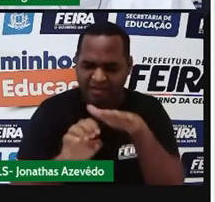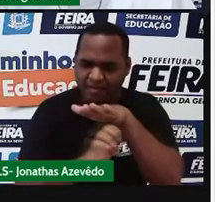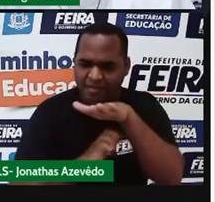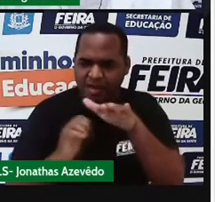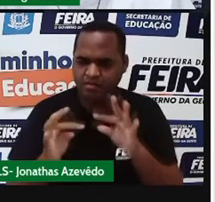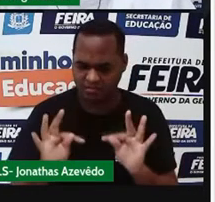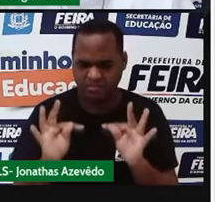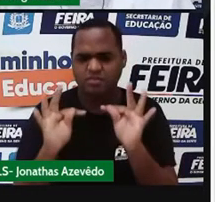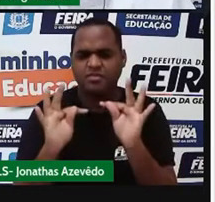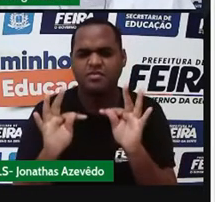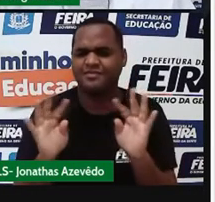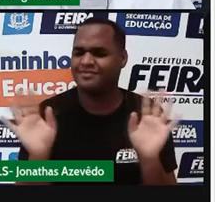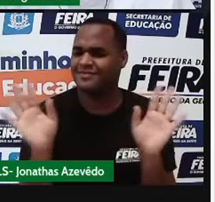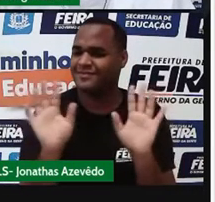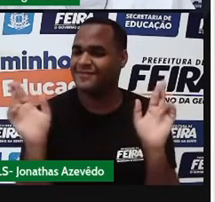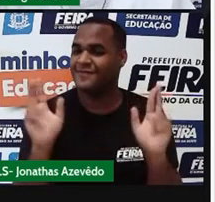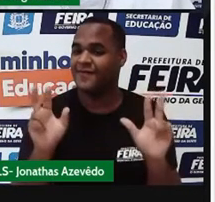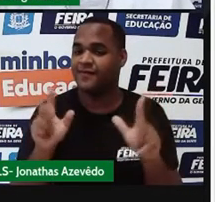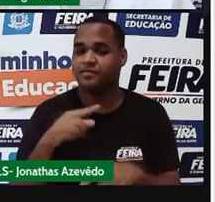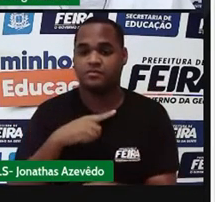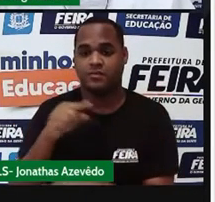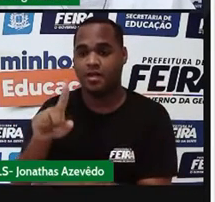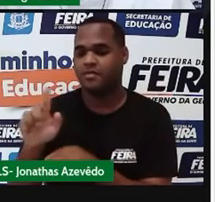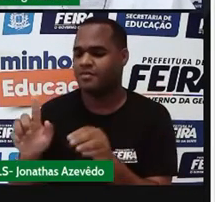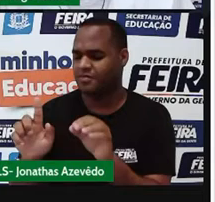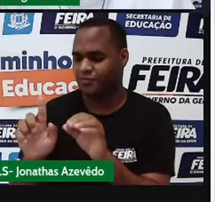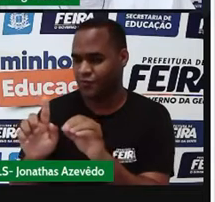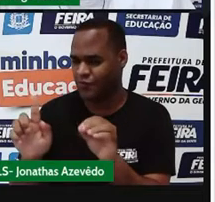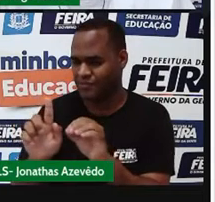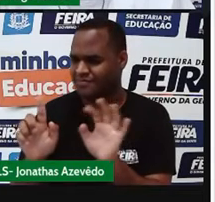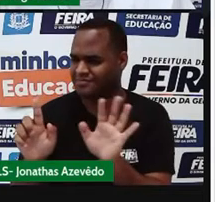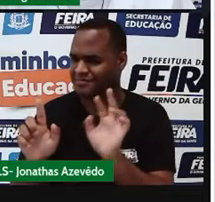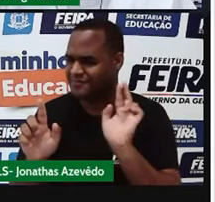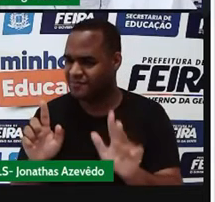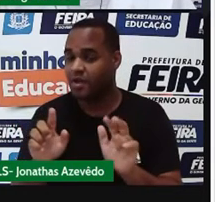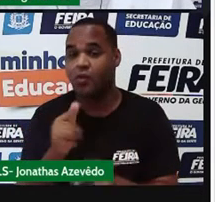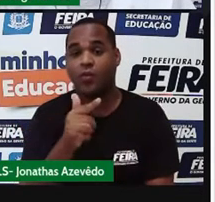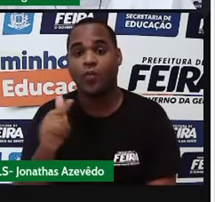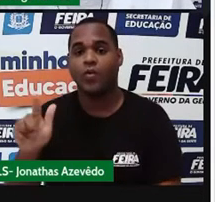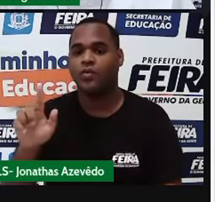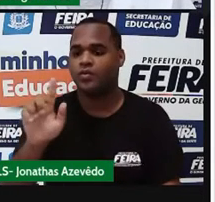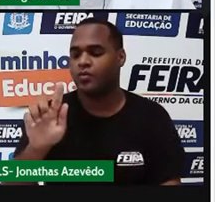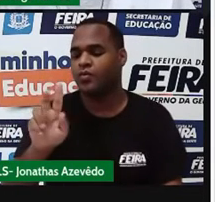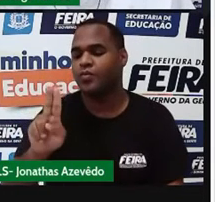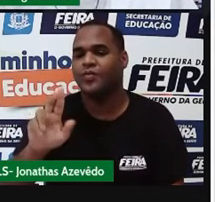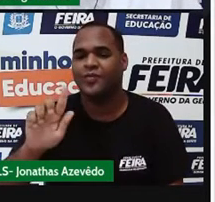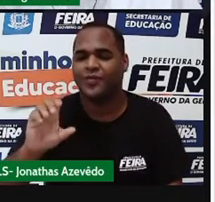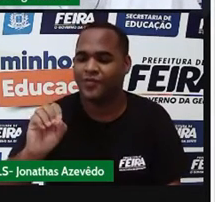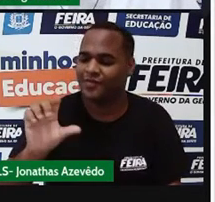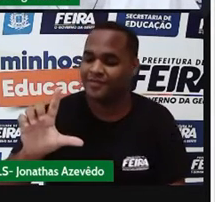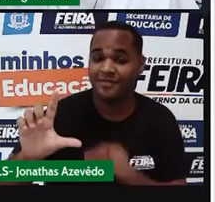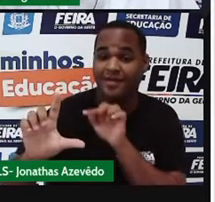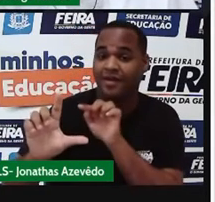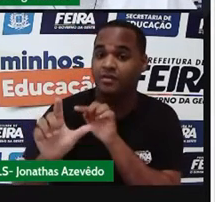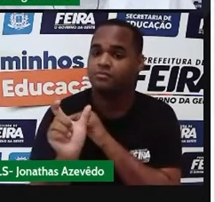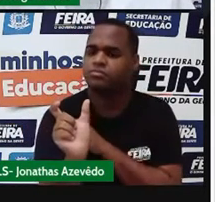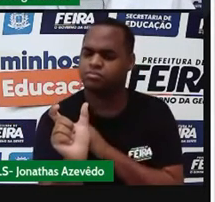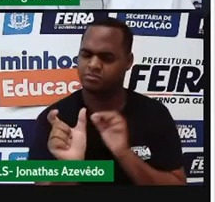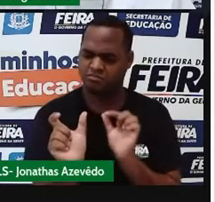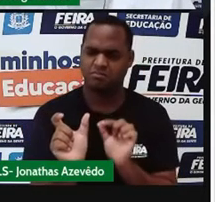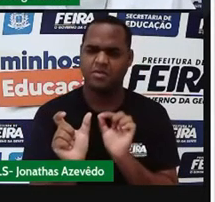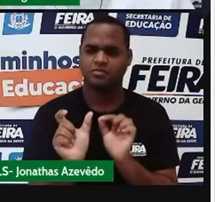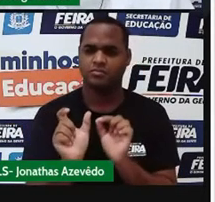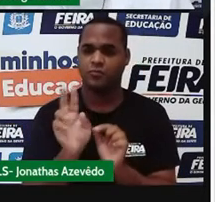tecnologia não Google é esse aqui ó Google é esse nome aqui que é o